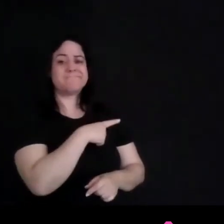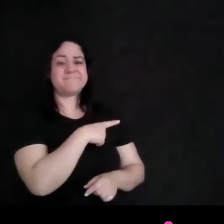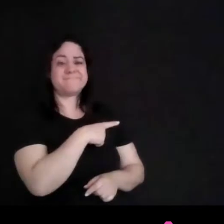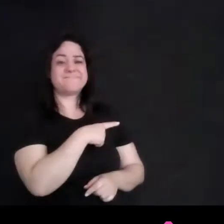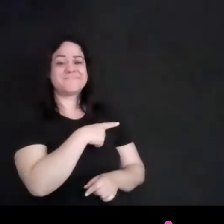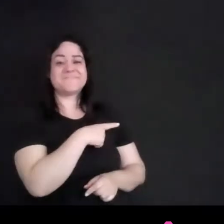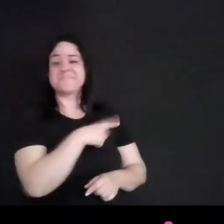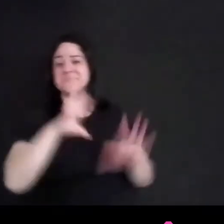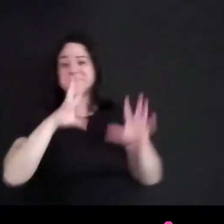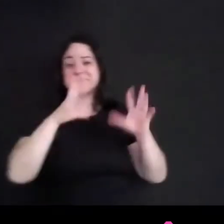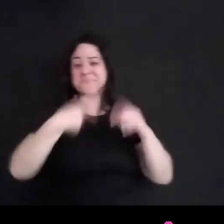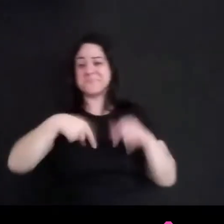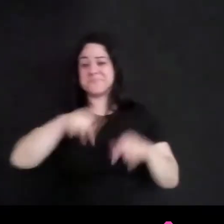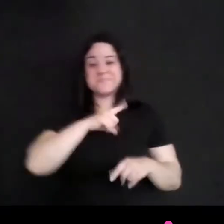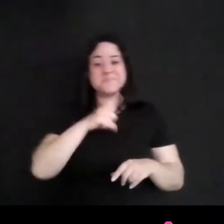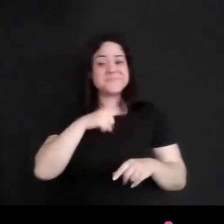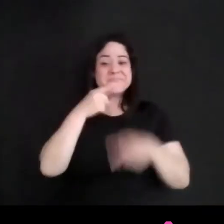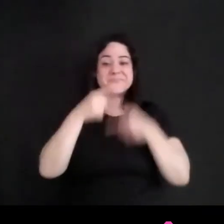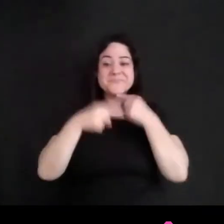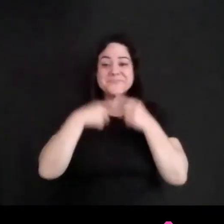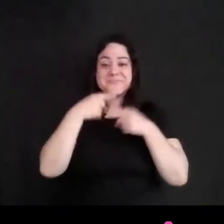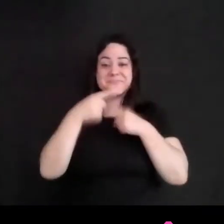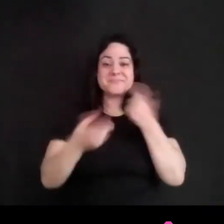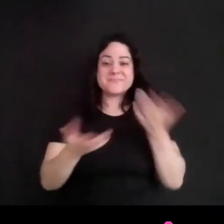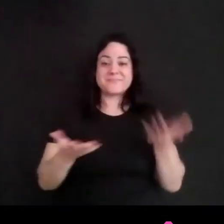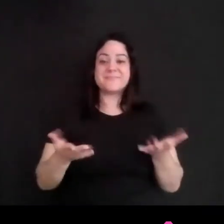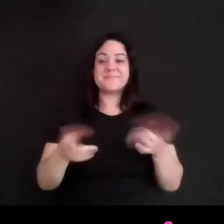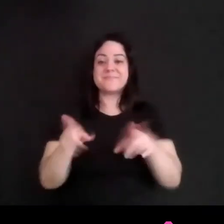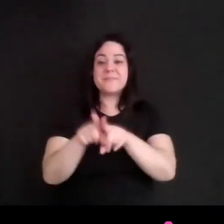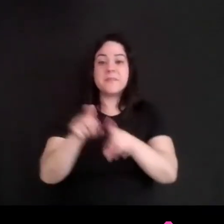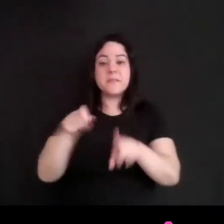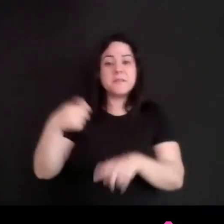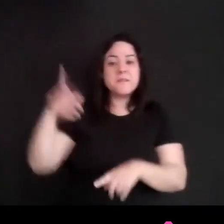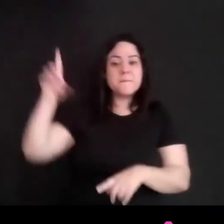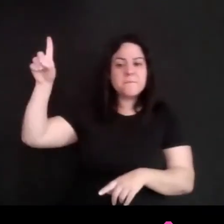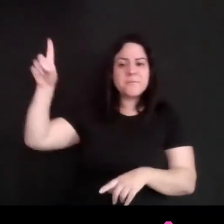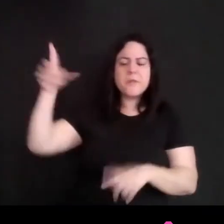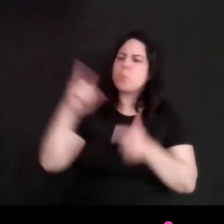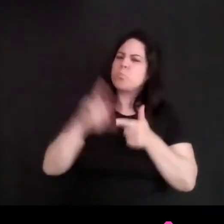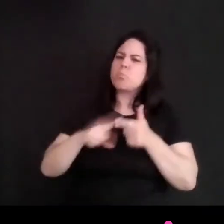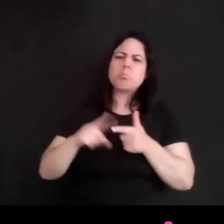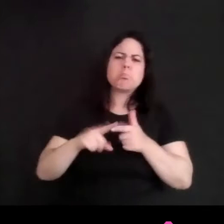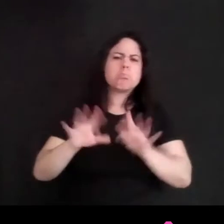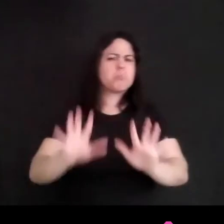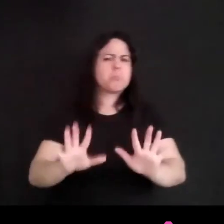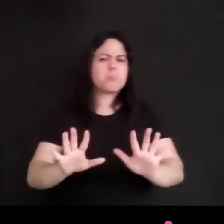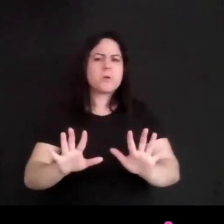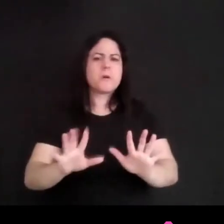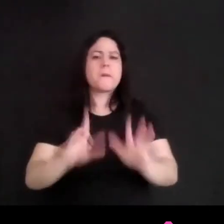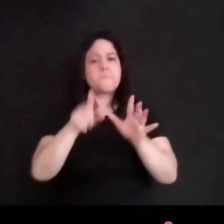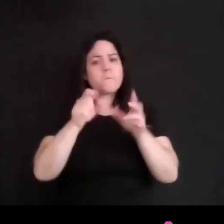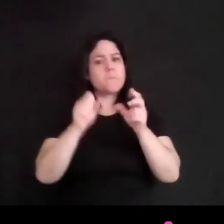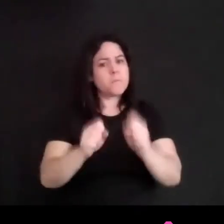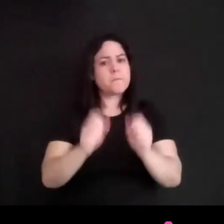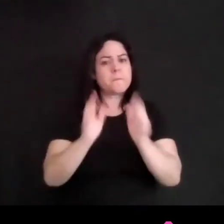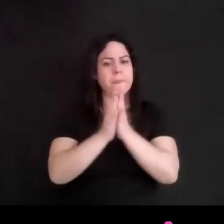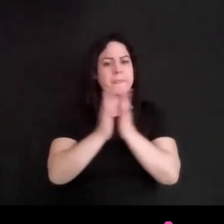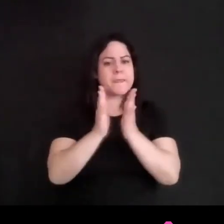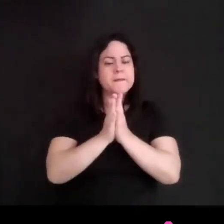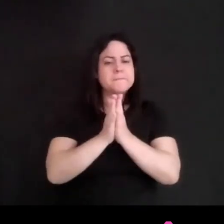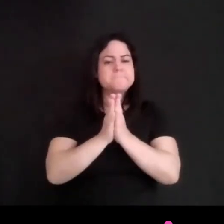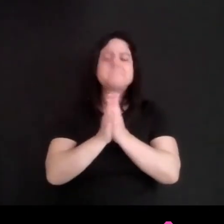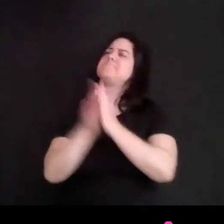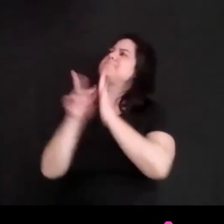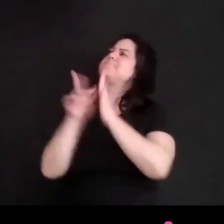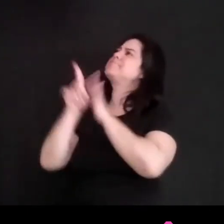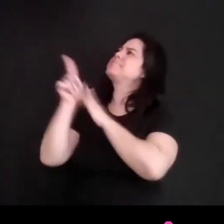Todos nós temos dúvidas, até com relação a Deus, então não tem problema. Você pode orar e perguntar: por